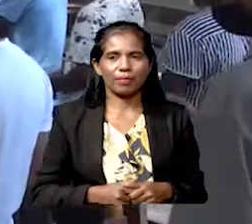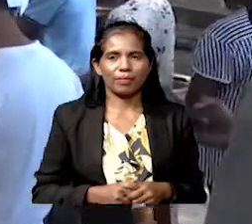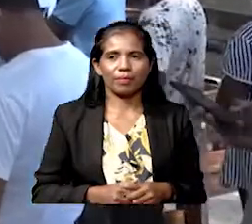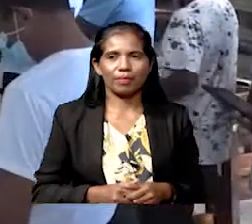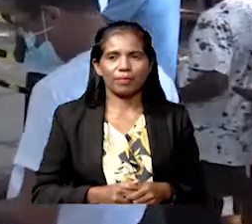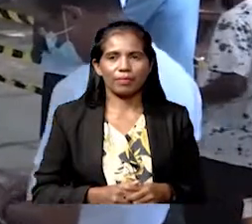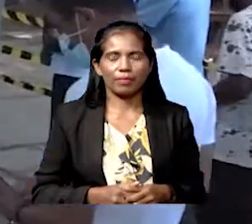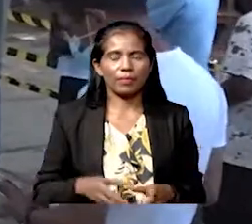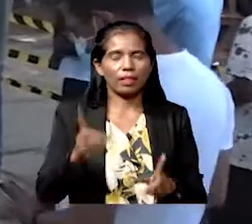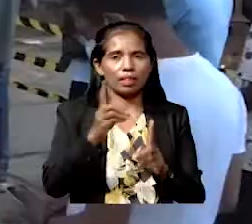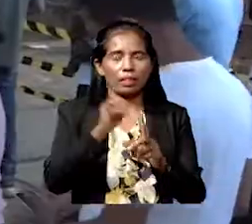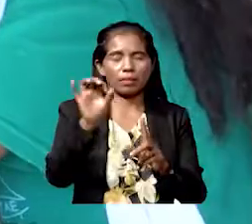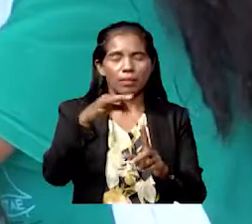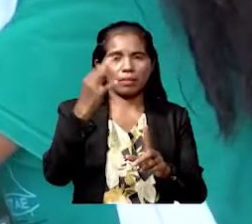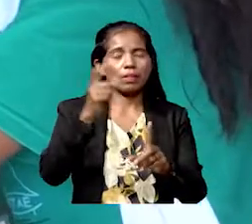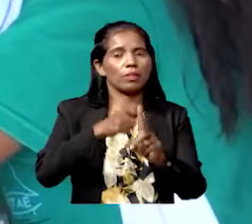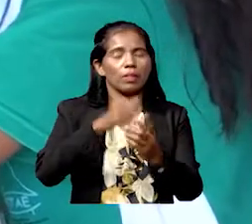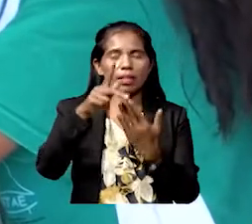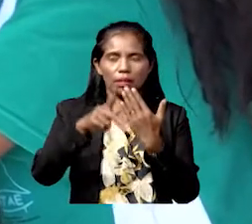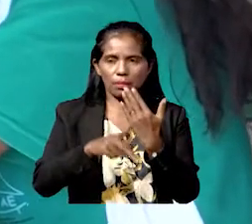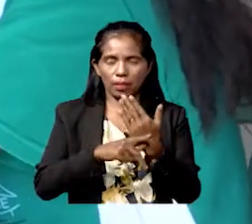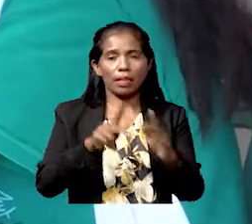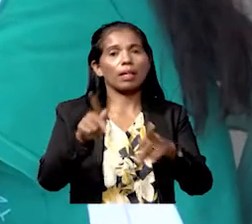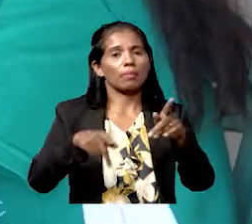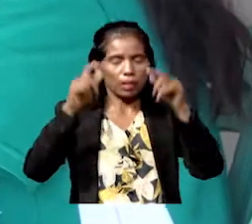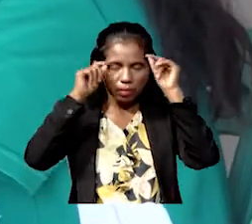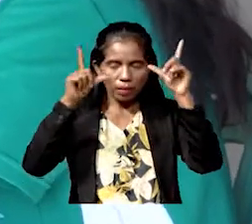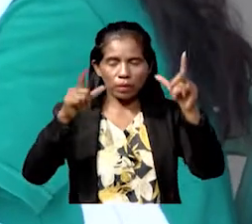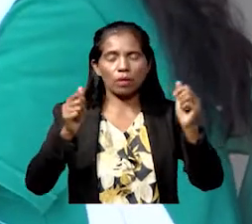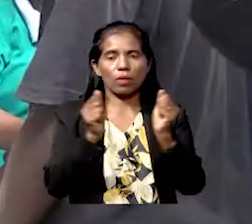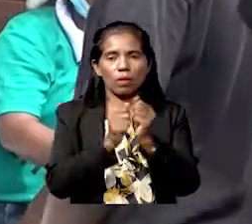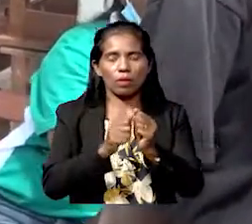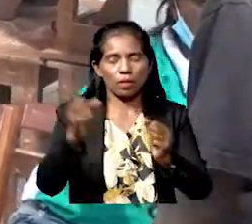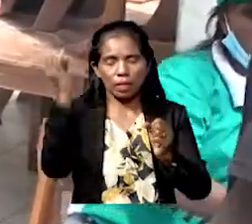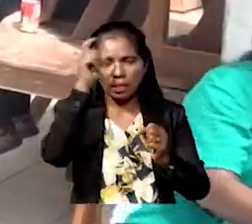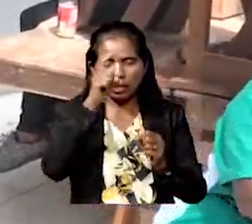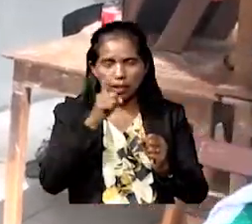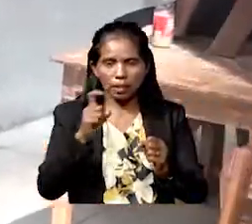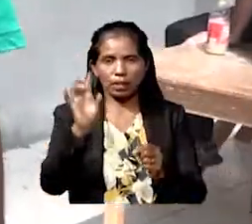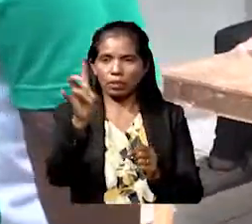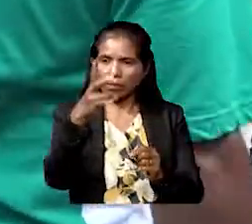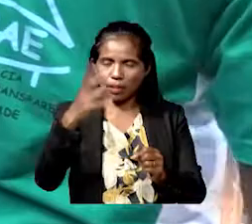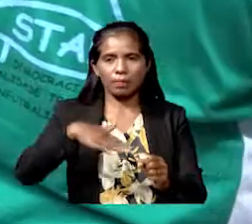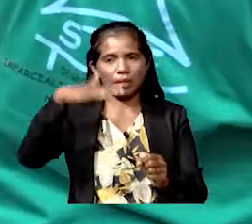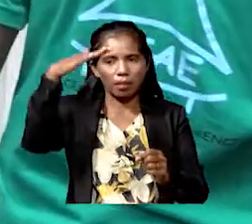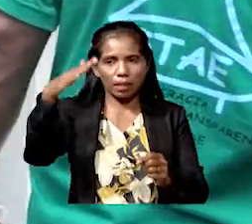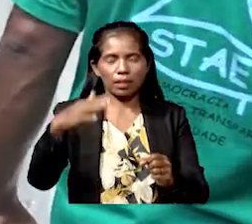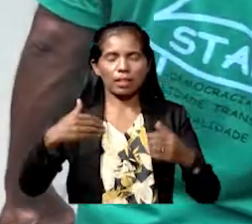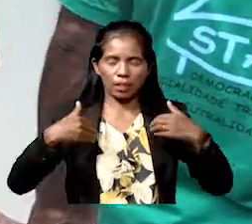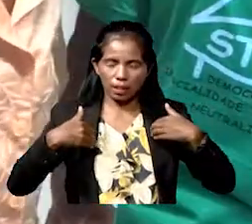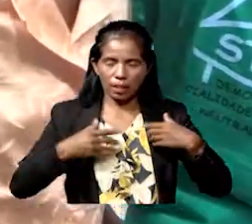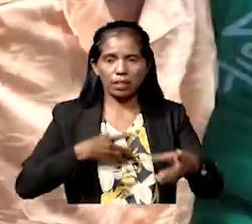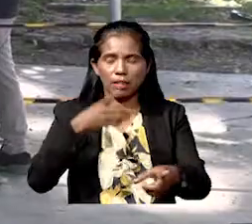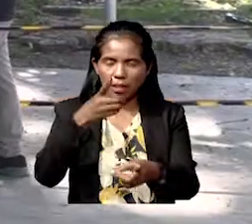E a Lawrence San Luis Sia Full Abril foi na Lais Né, povo Timor-Leste, na Beho Idade, San Luis Hito Baleten, e a dever cívico, onde exerce